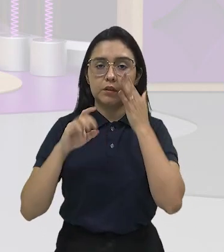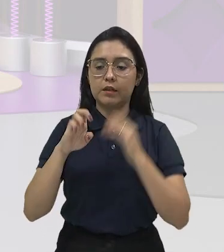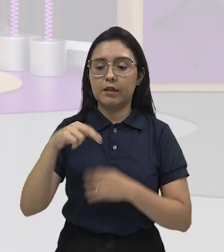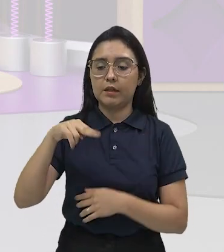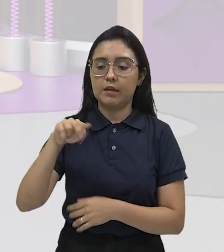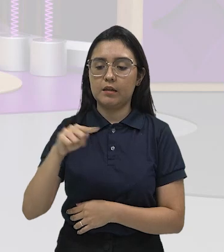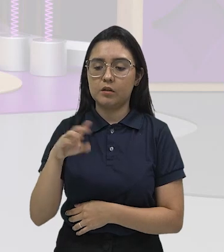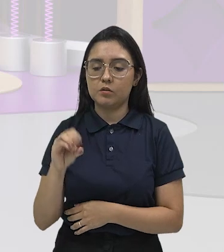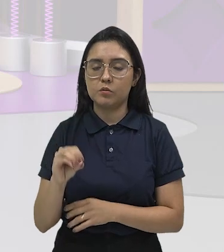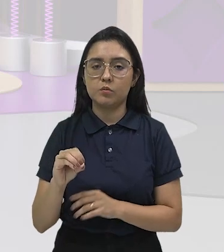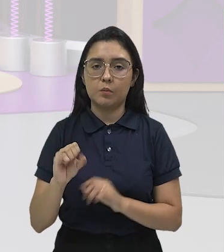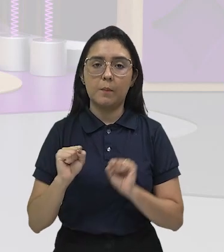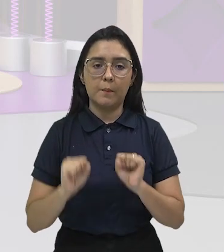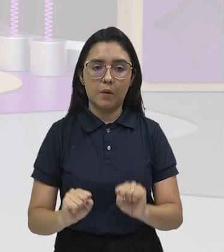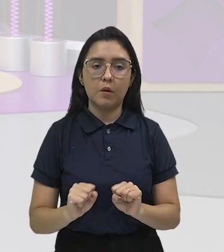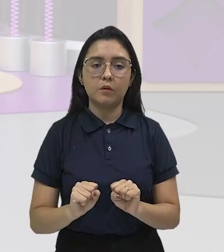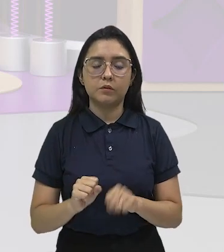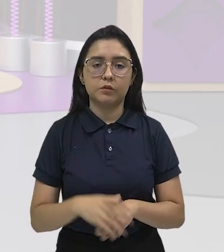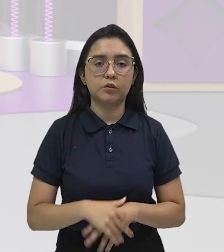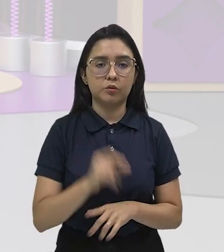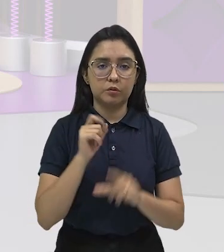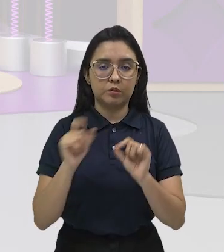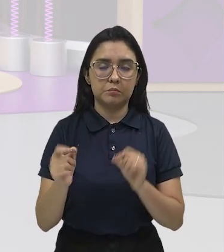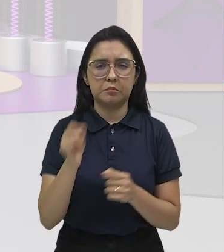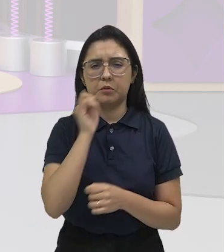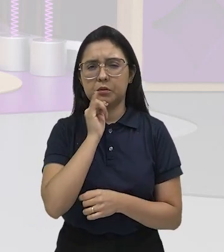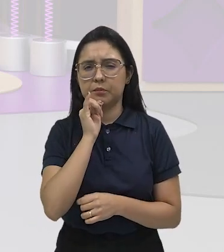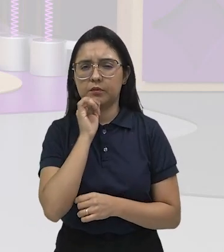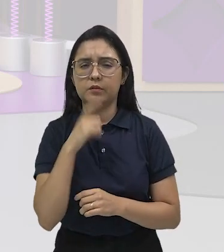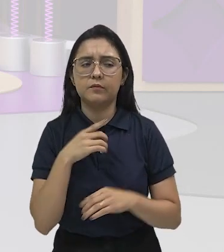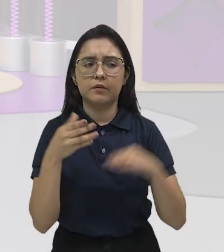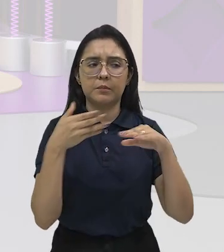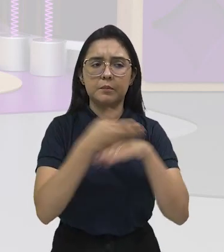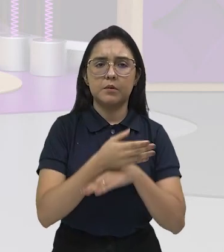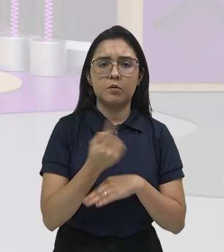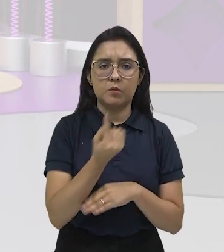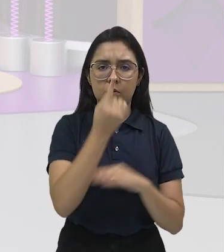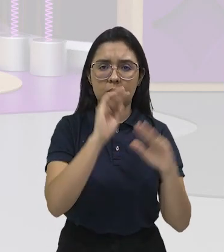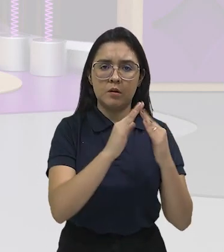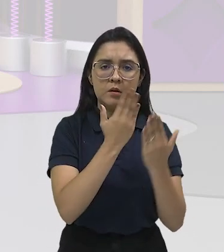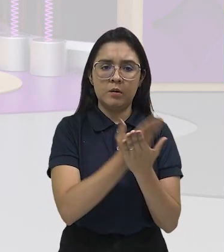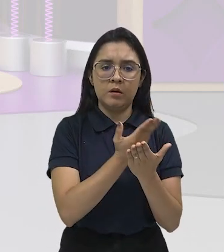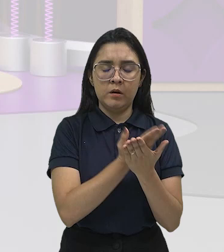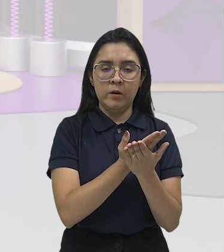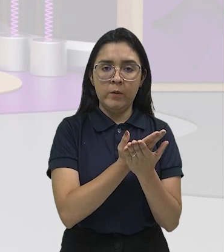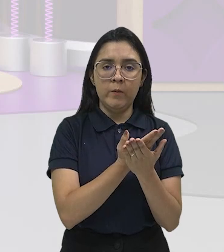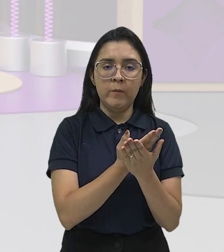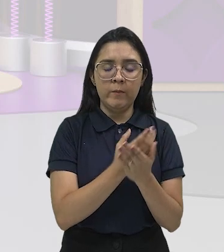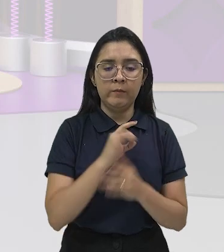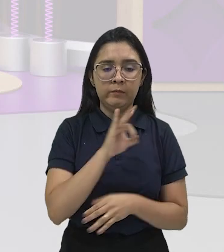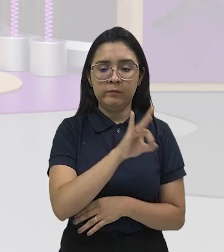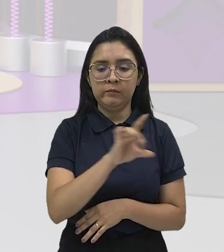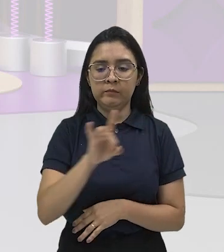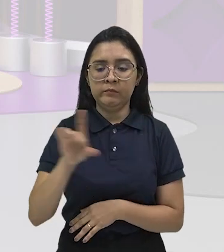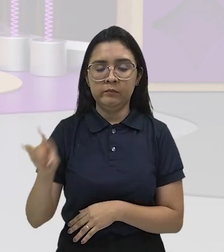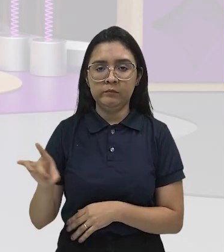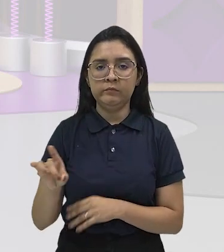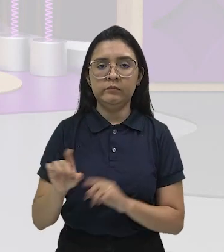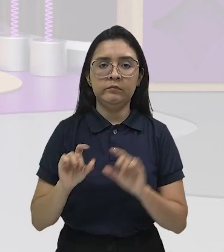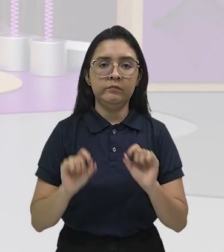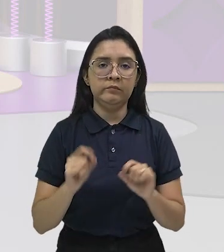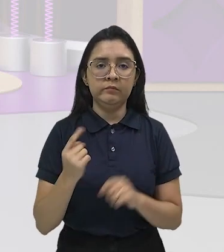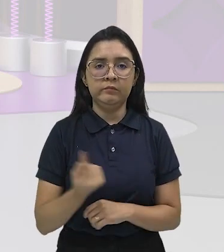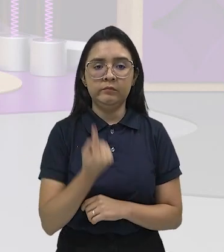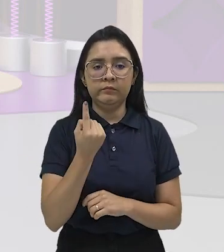seguir? Considere que ele vai frequentar apenas uma escola de cada tipo, quer dizer,